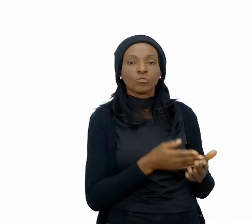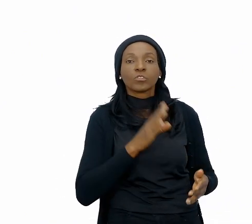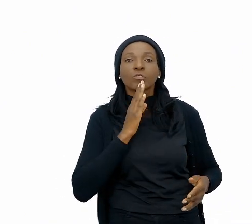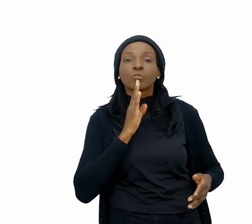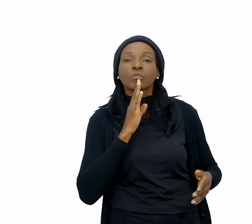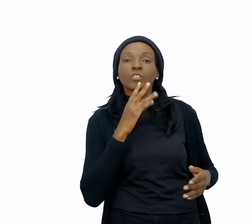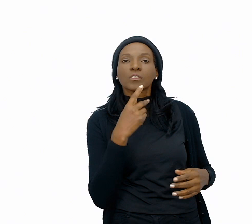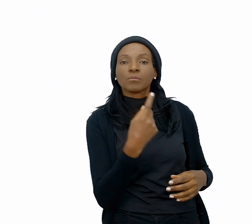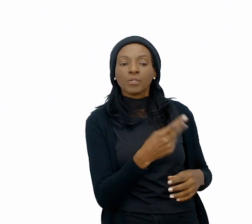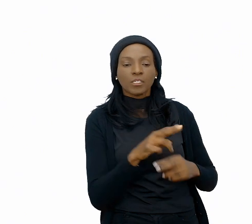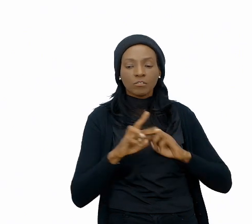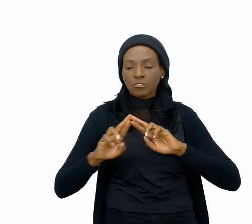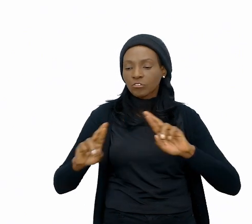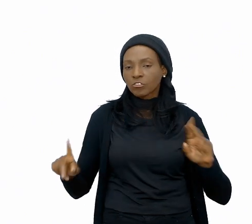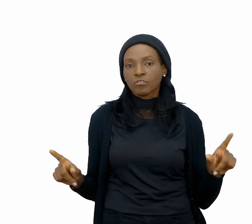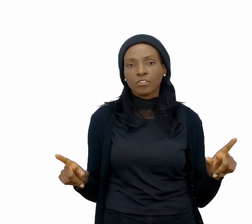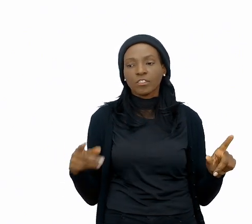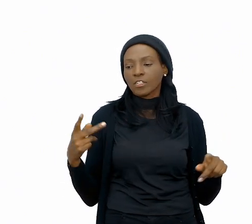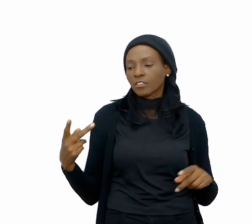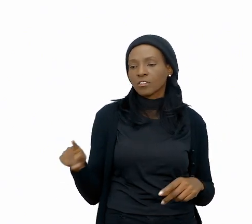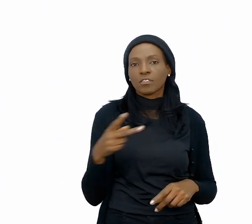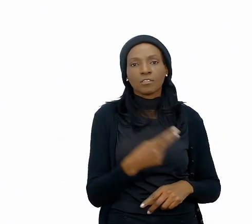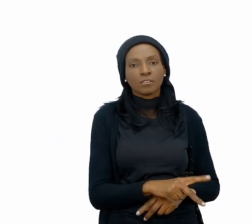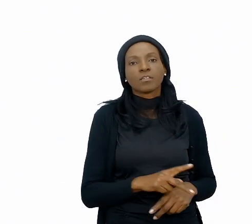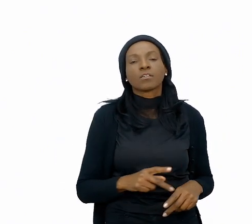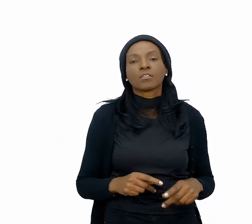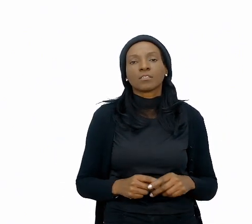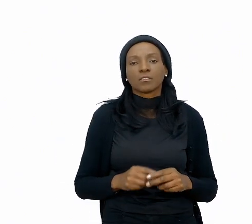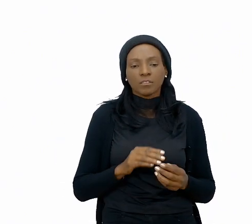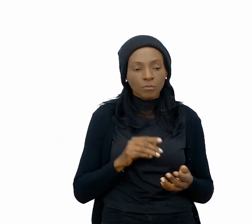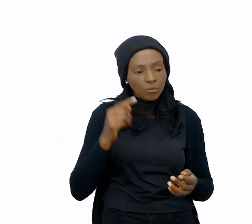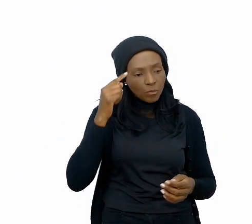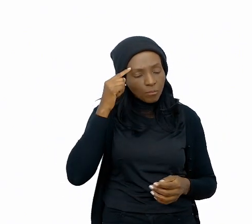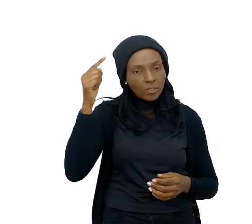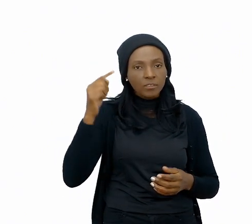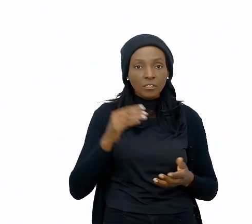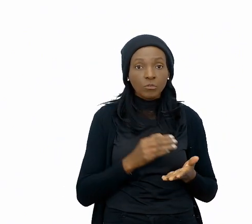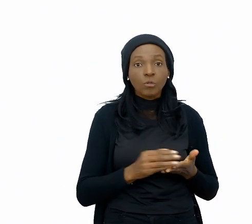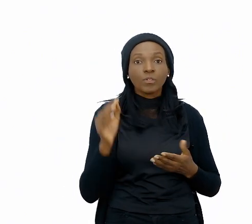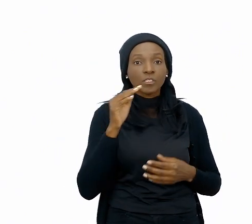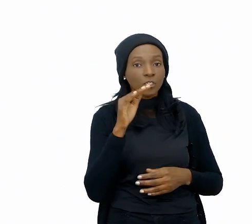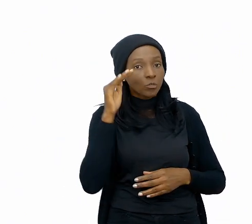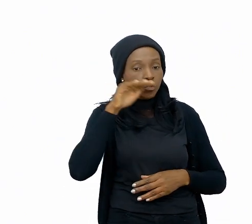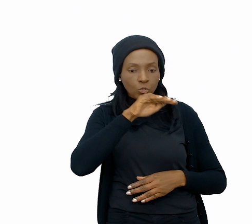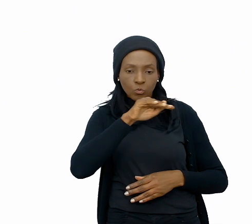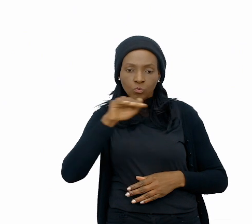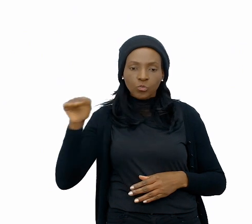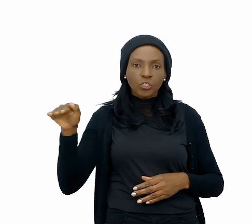conhecimentos diferentes deles. Então, a partir do nível que a criança